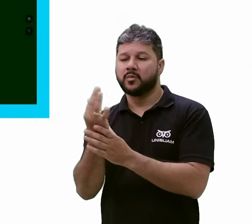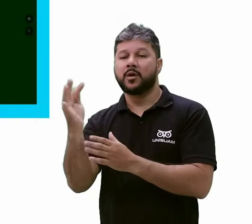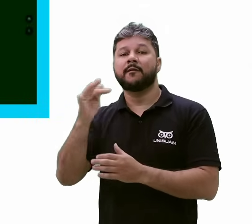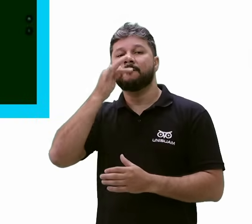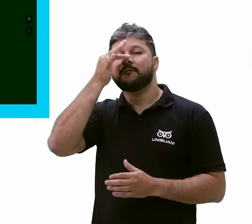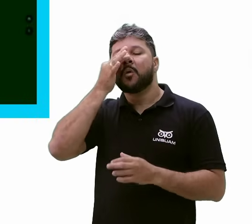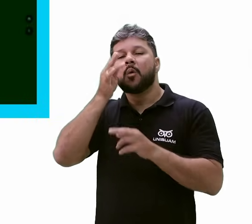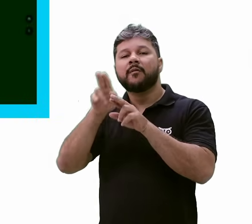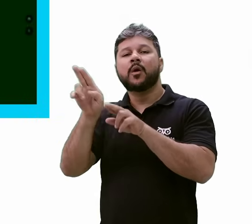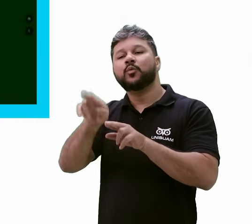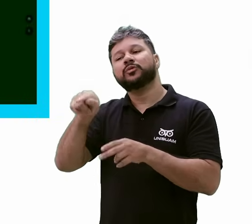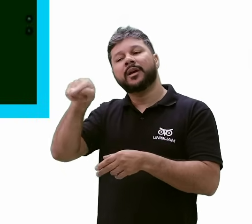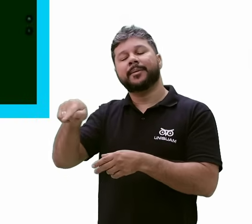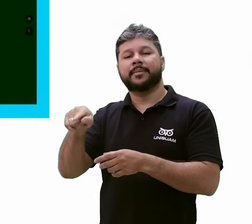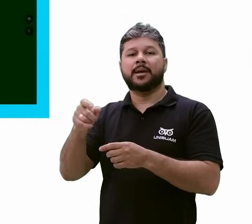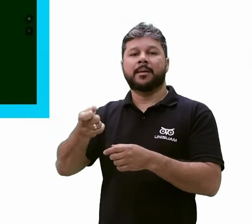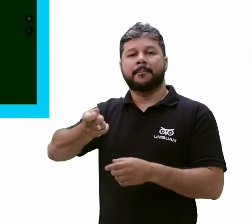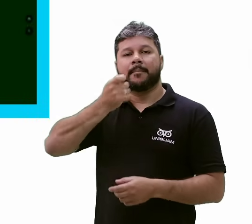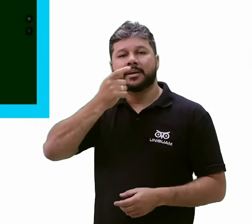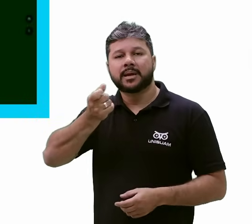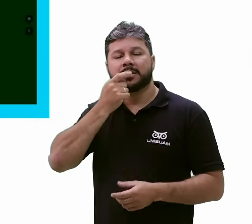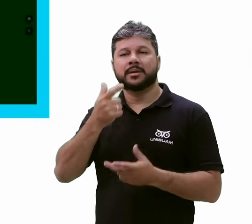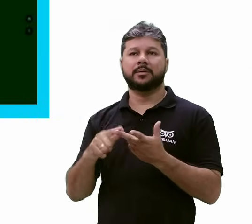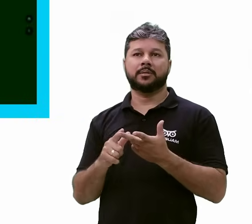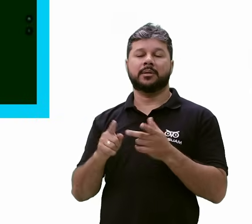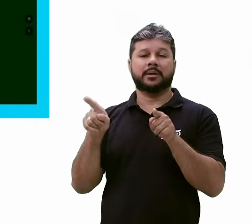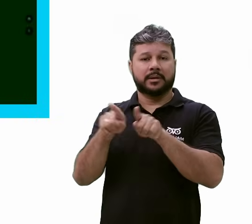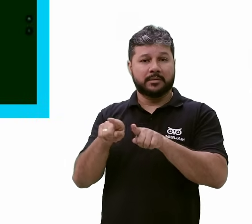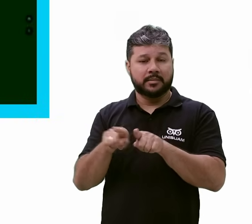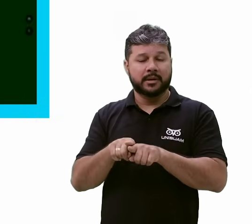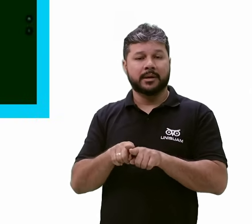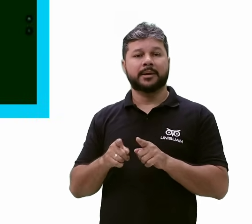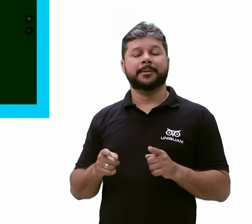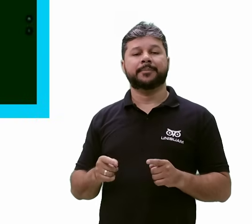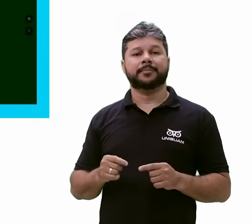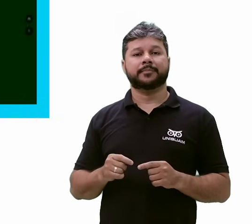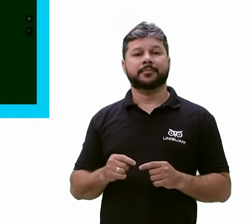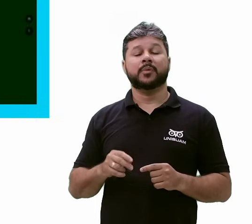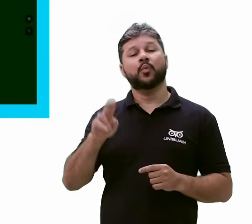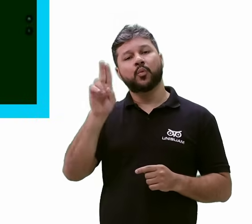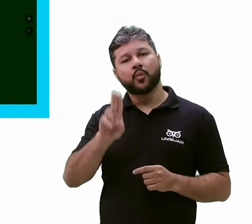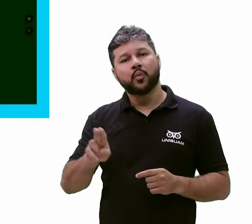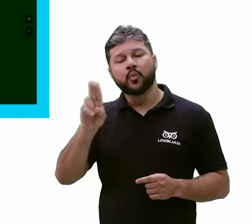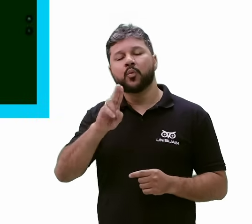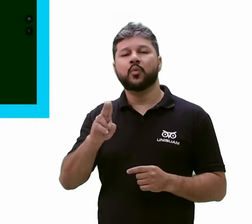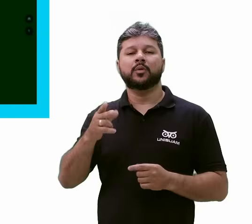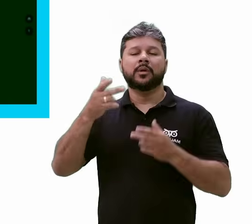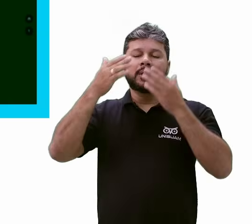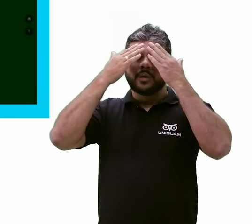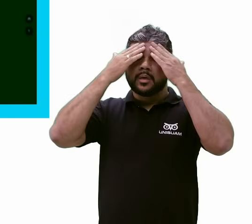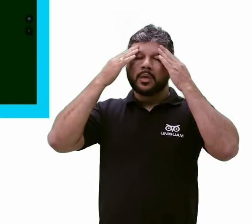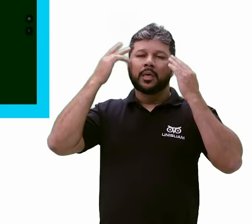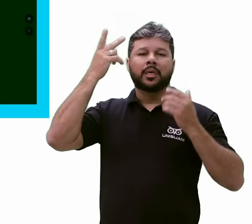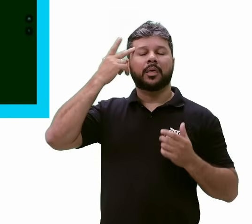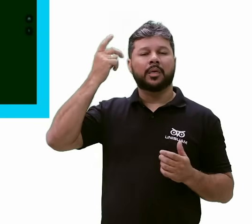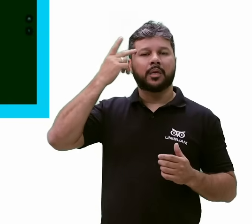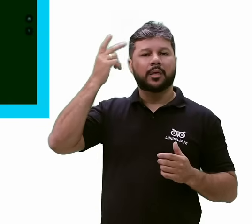ser consumido, que vai ser utilizado para medicamento e para fazer o uso recreativo quem